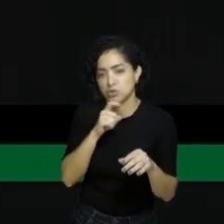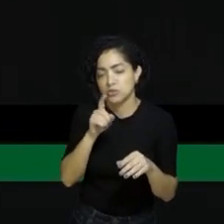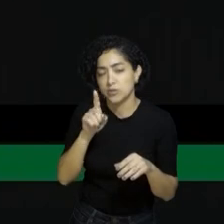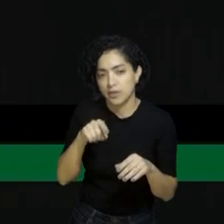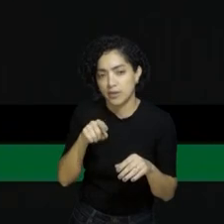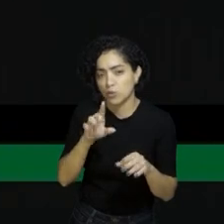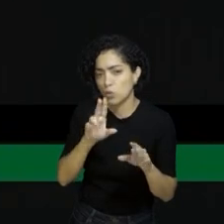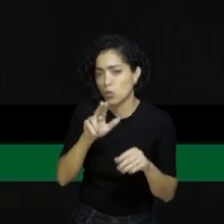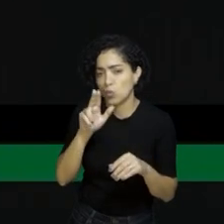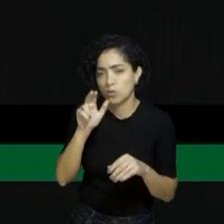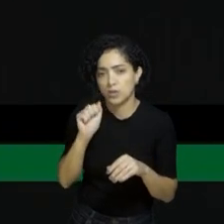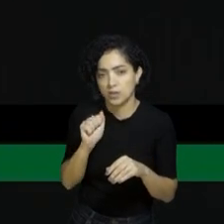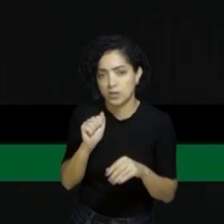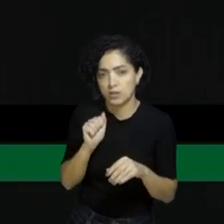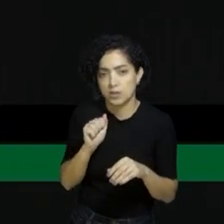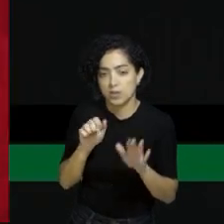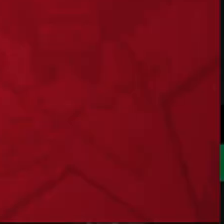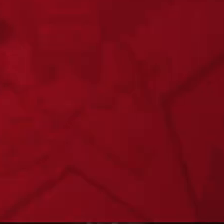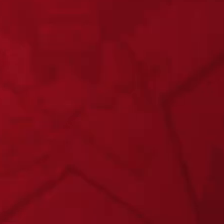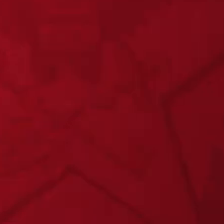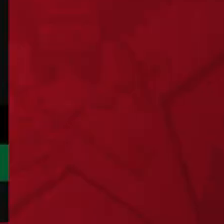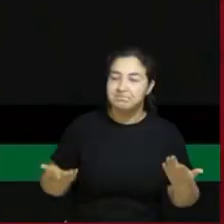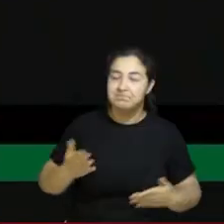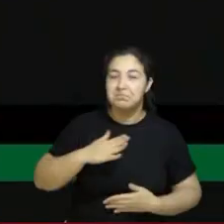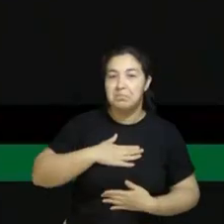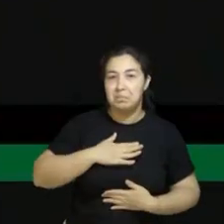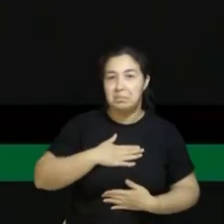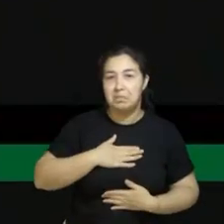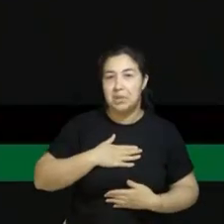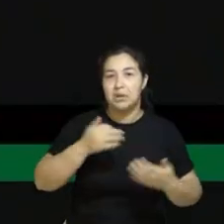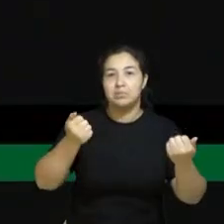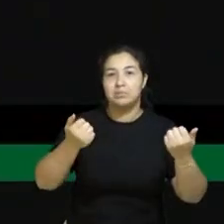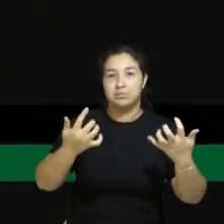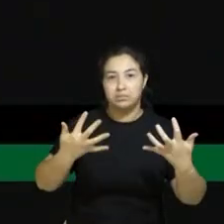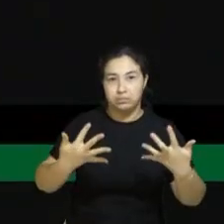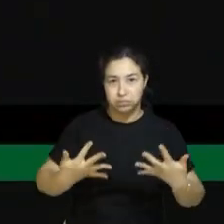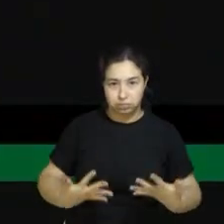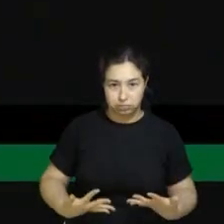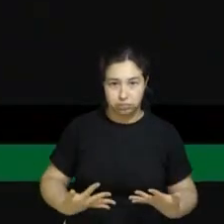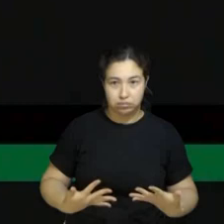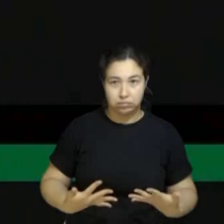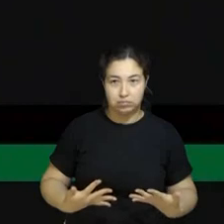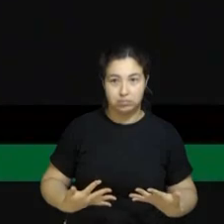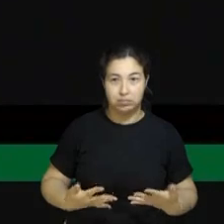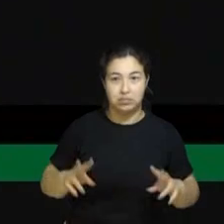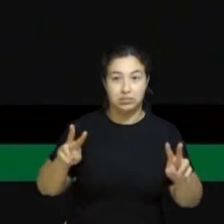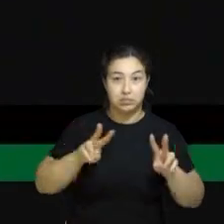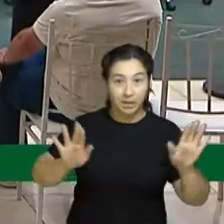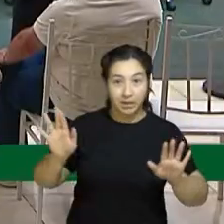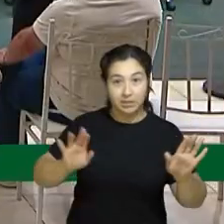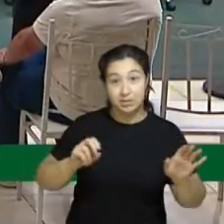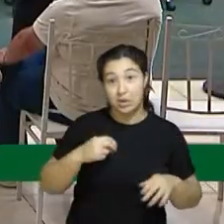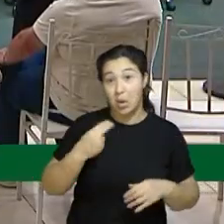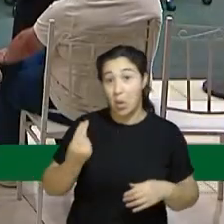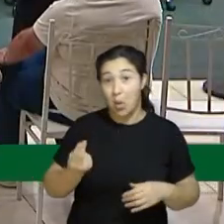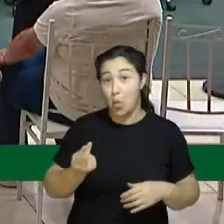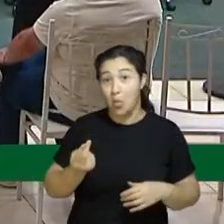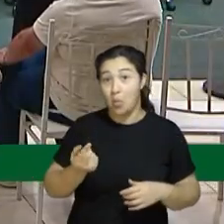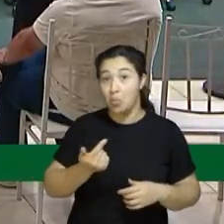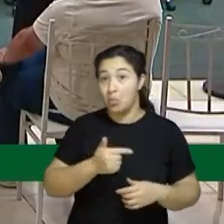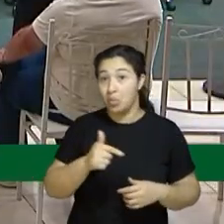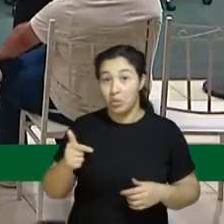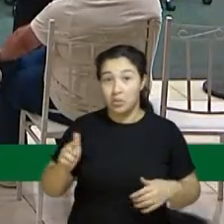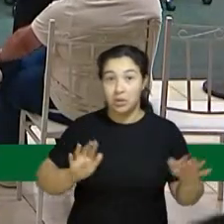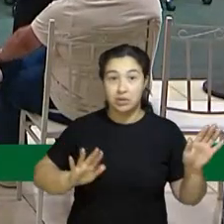foi. Pelo Legislativo, não. Por último, o deputado Matheus Cadorim lamentou a falta de